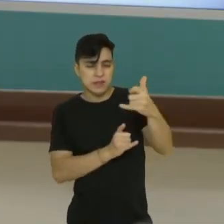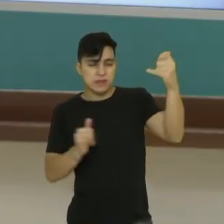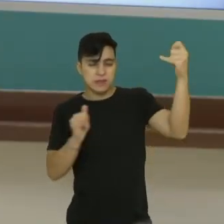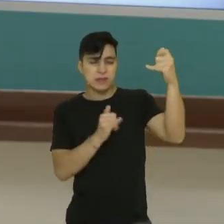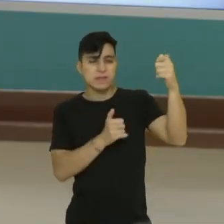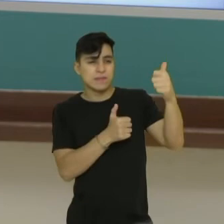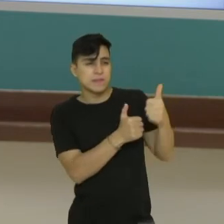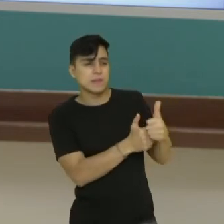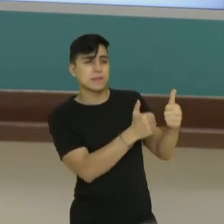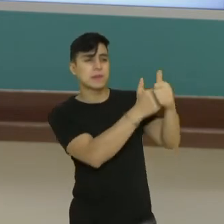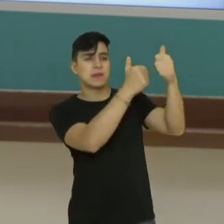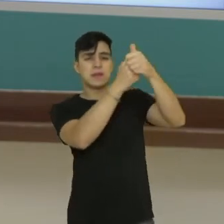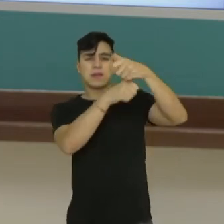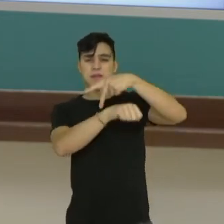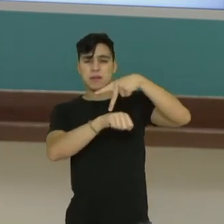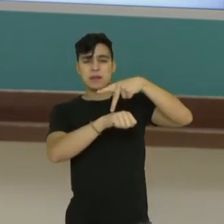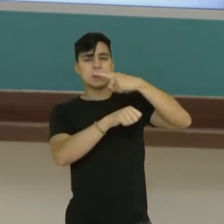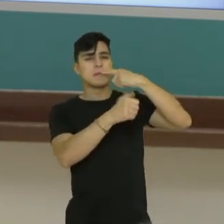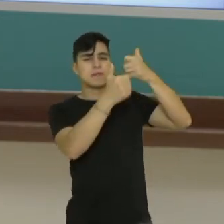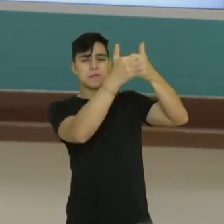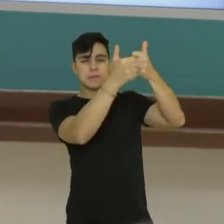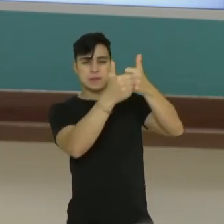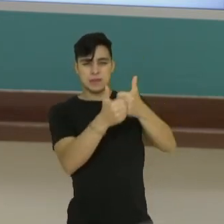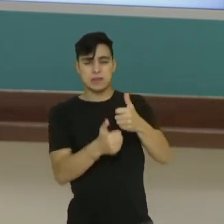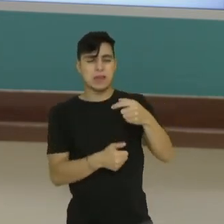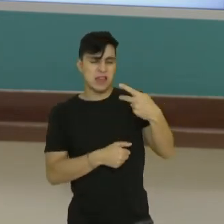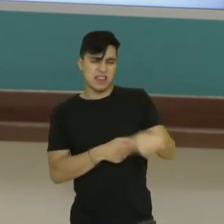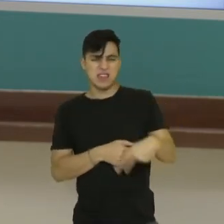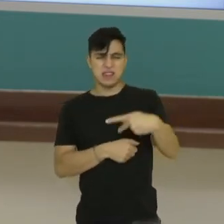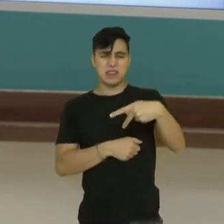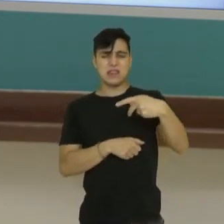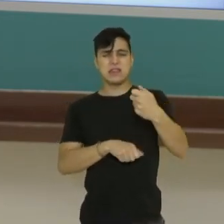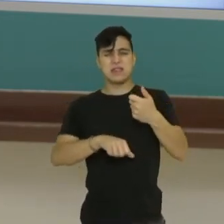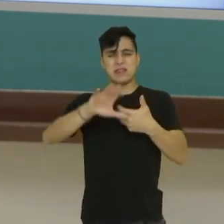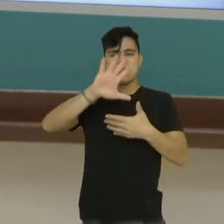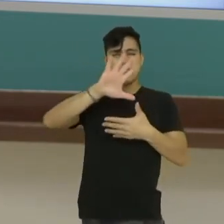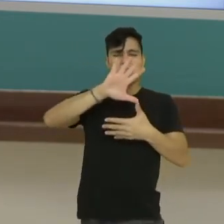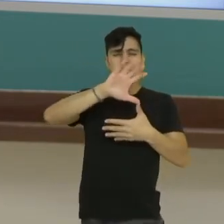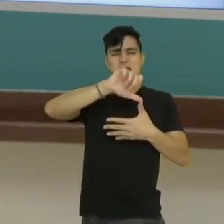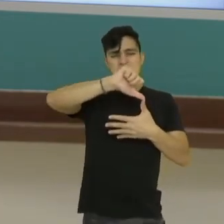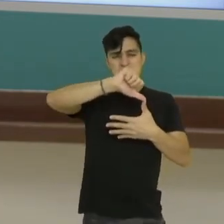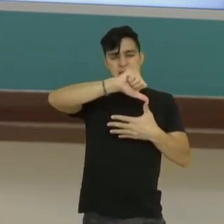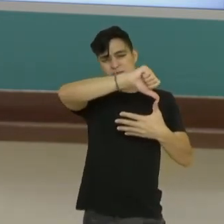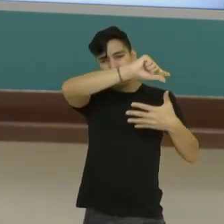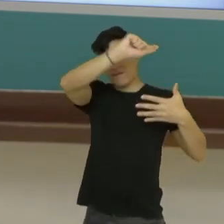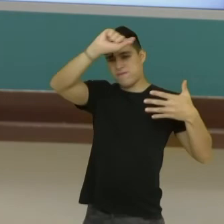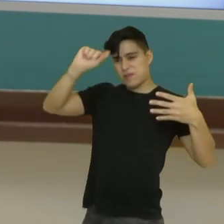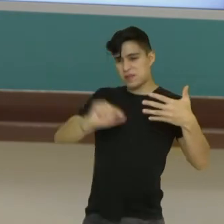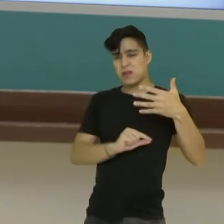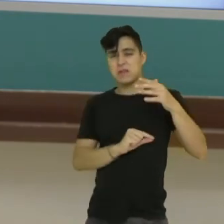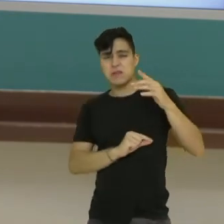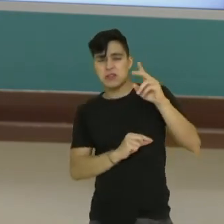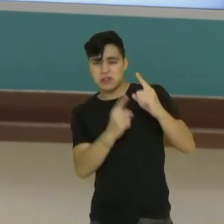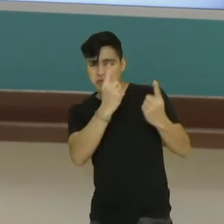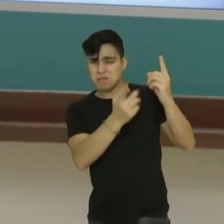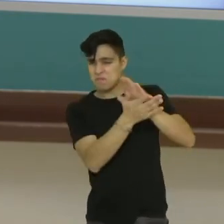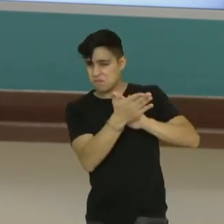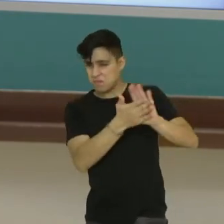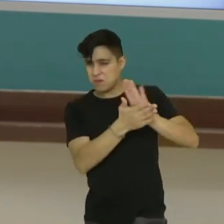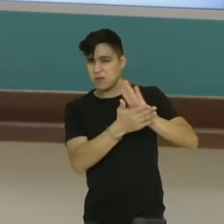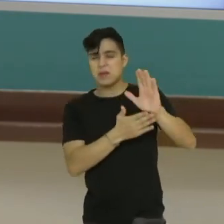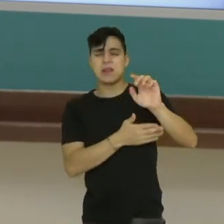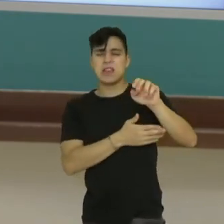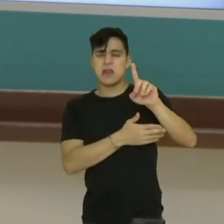vizinhos, que são praticamente todos os países da América do Sul, com exceção de Chile e Equador. Já a divisa